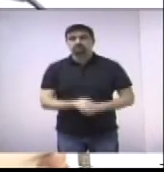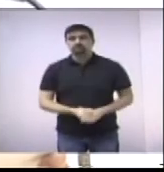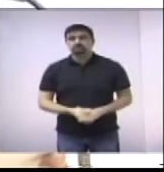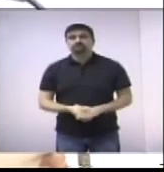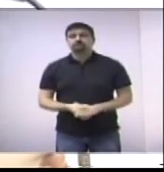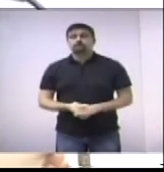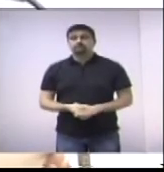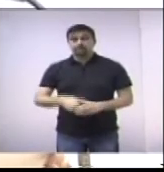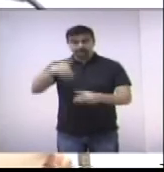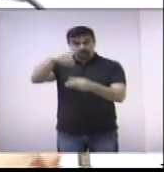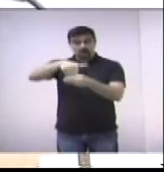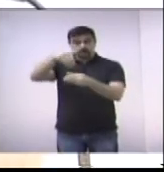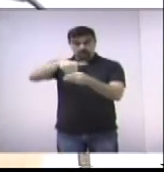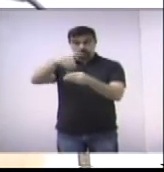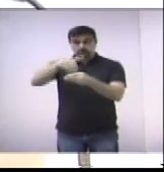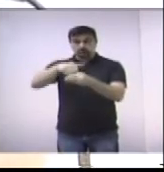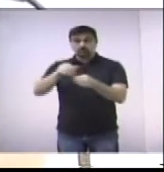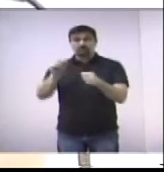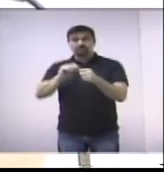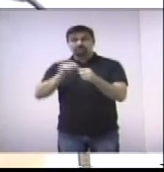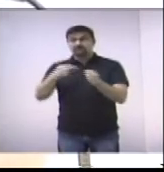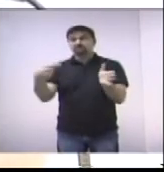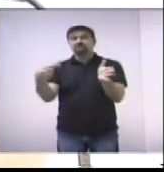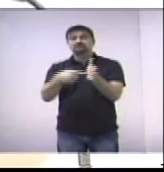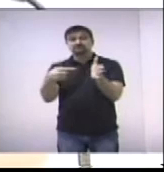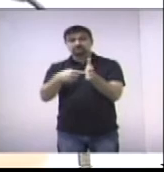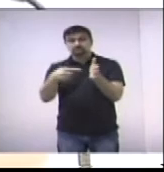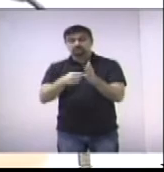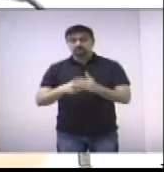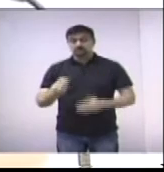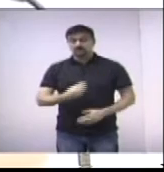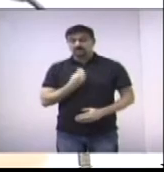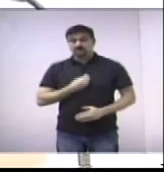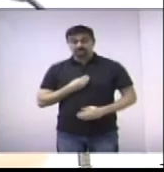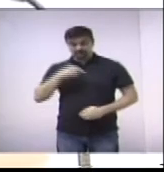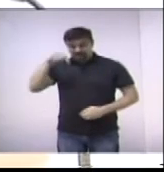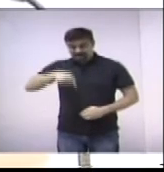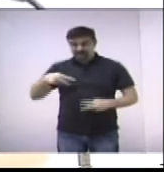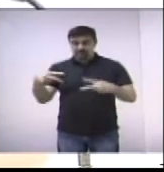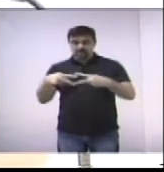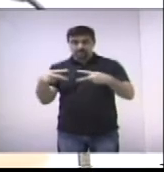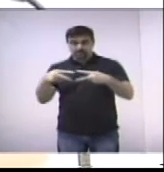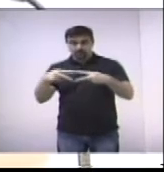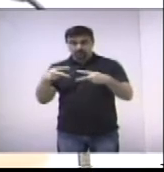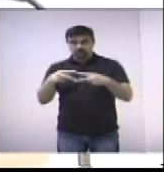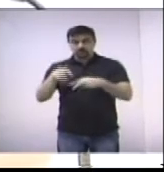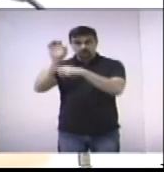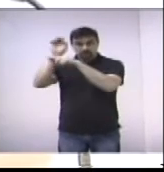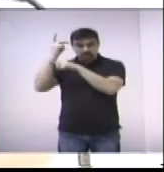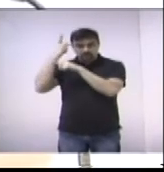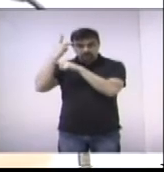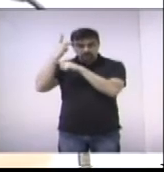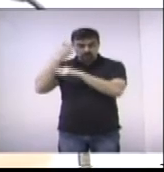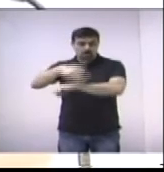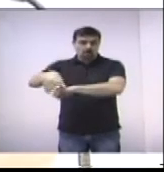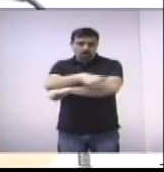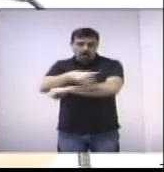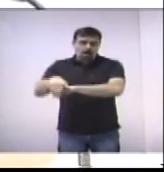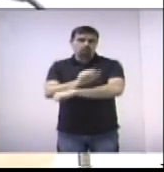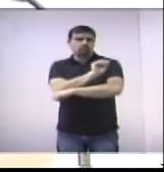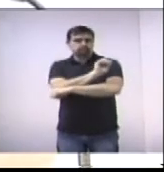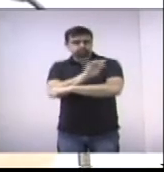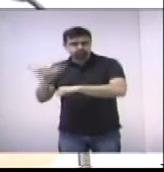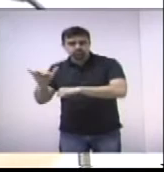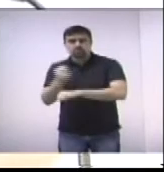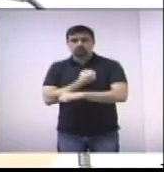133-347-480-167, zona 323, seção 049, residente domiciliado nessa cidade de Paulínia, estado de São Paulo, na rua José Gatti,